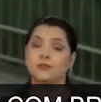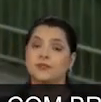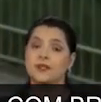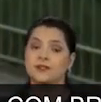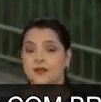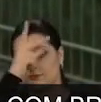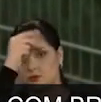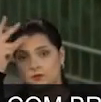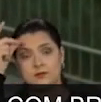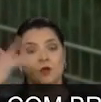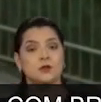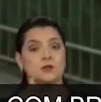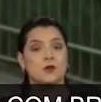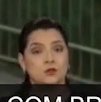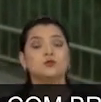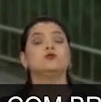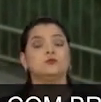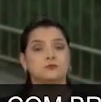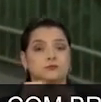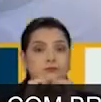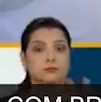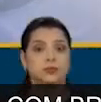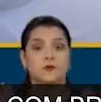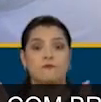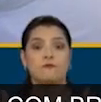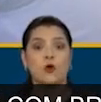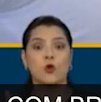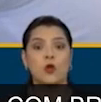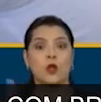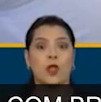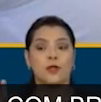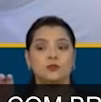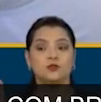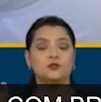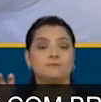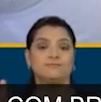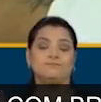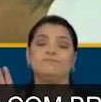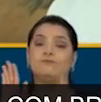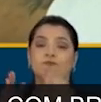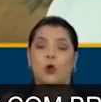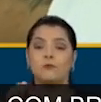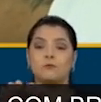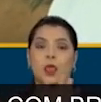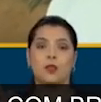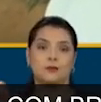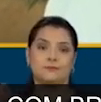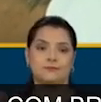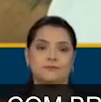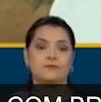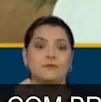a Secretaria Municipal de Saúde os surto se concentra em duas regiões da Zona Leste da cidade